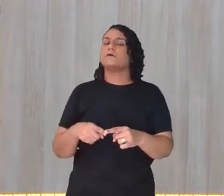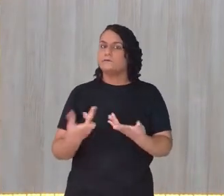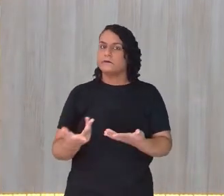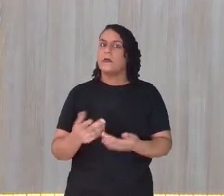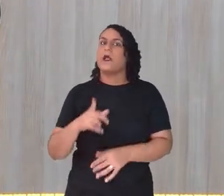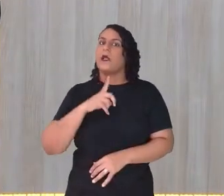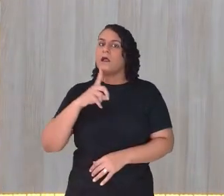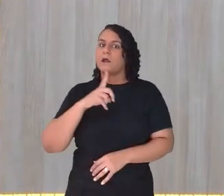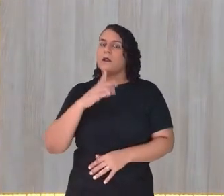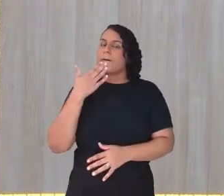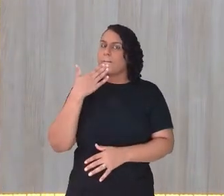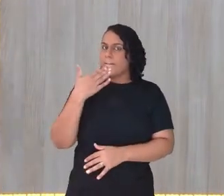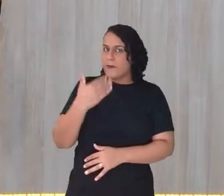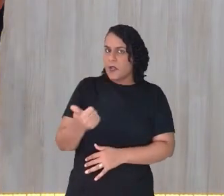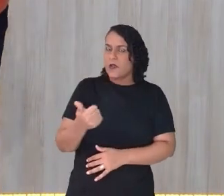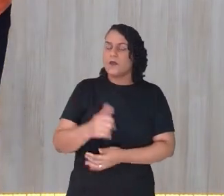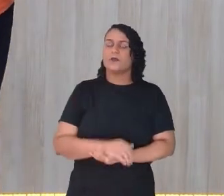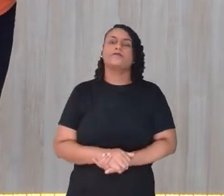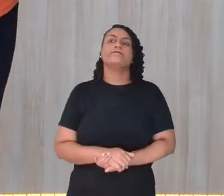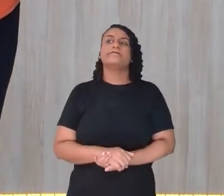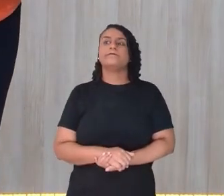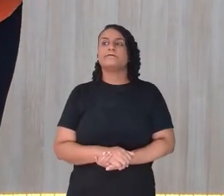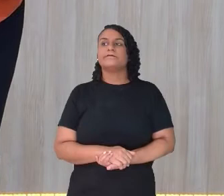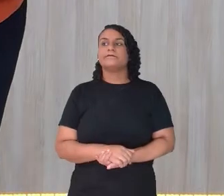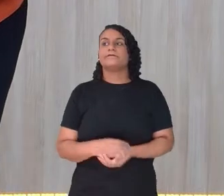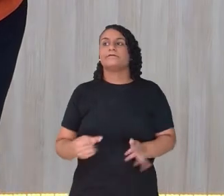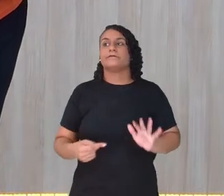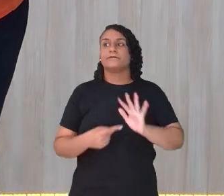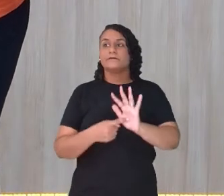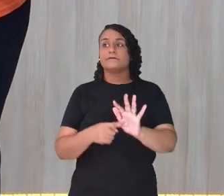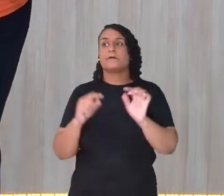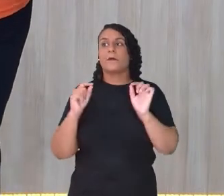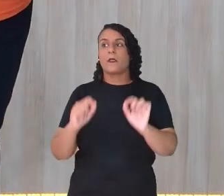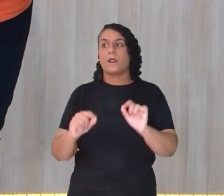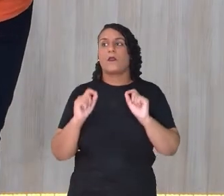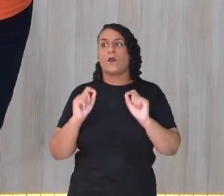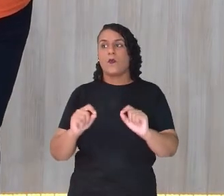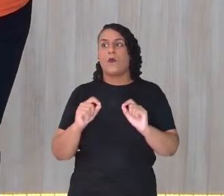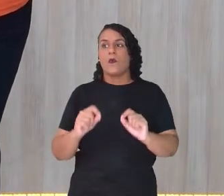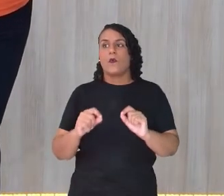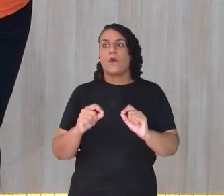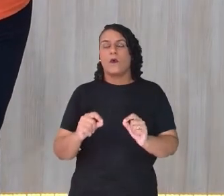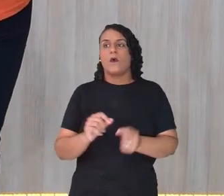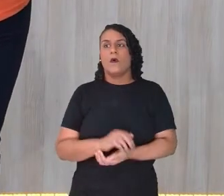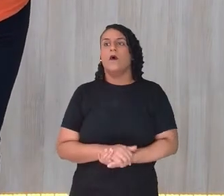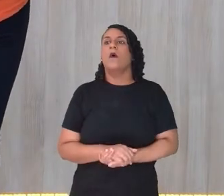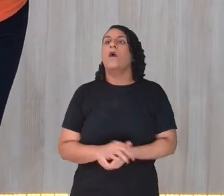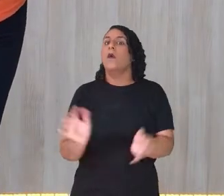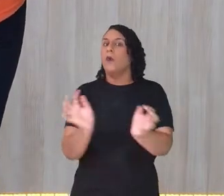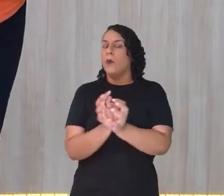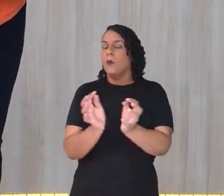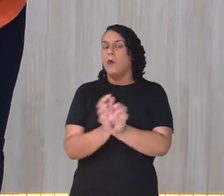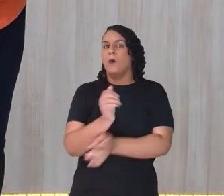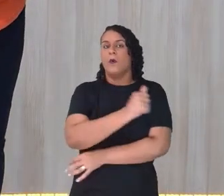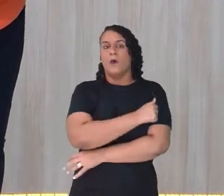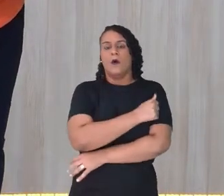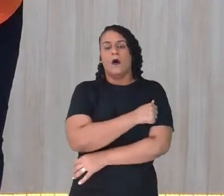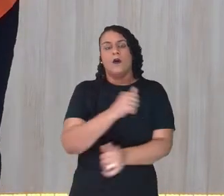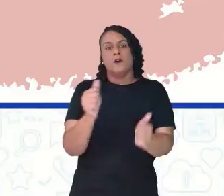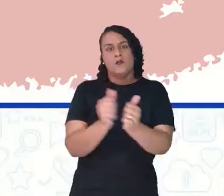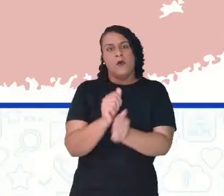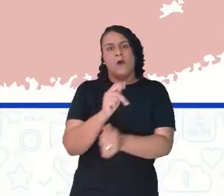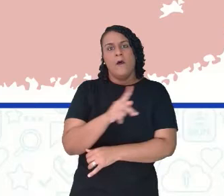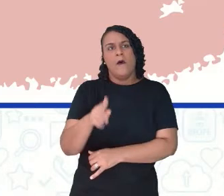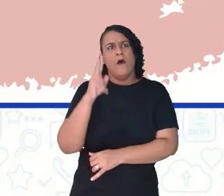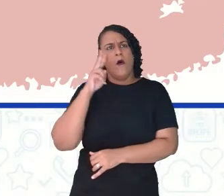renovação. Vamos continuar. Aí eu trouxe para vocês, né, a questão de um grupo de alunos com uma professora vendo